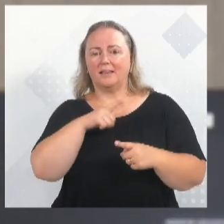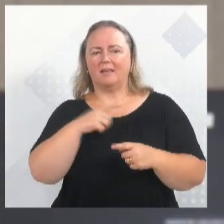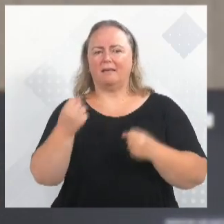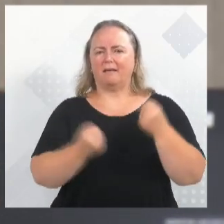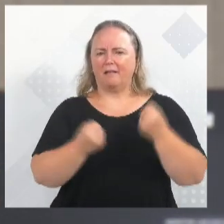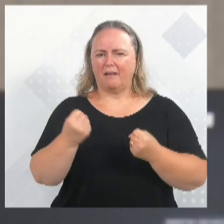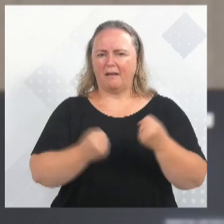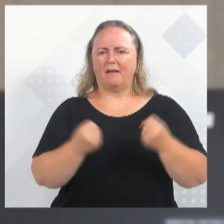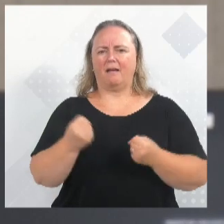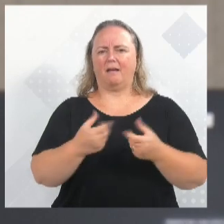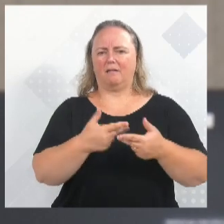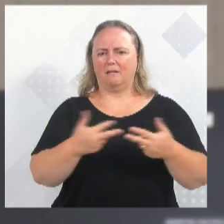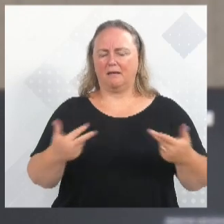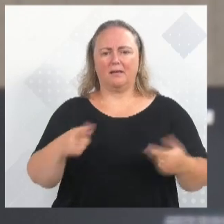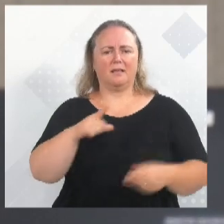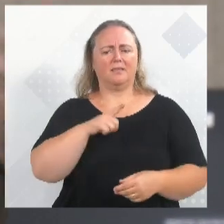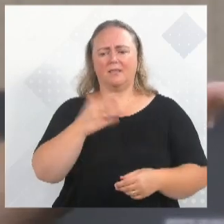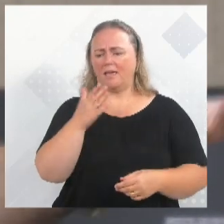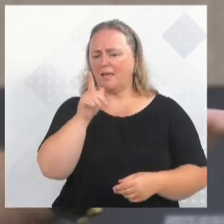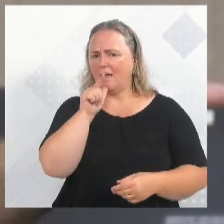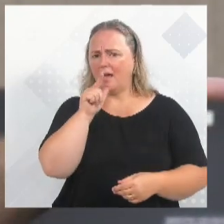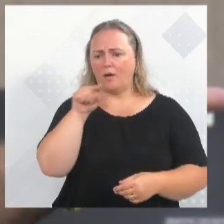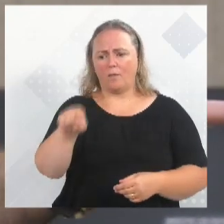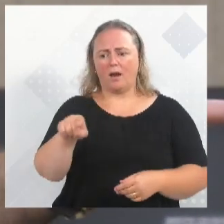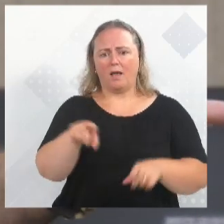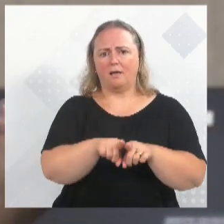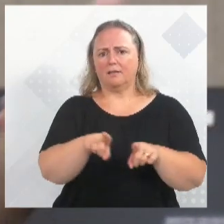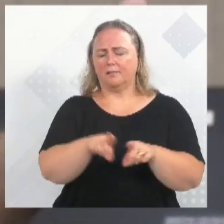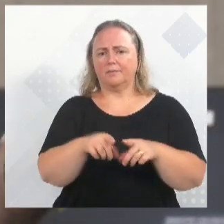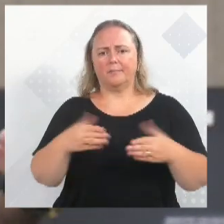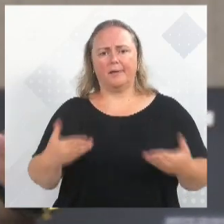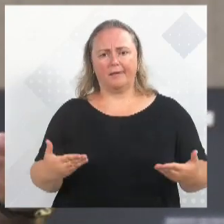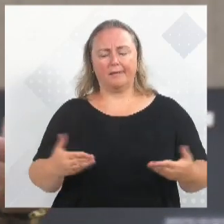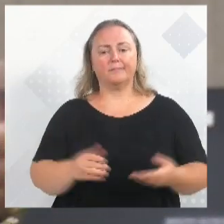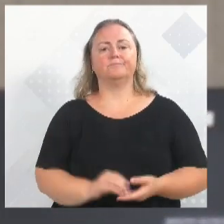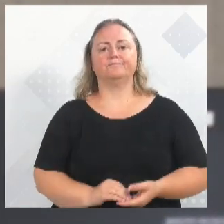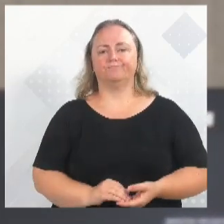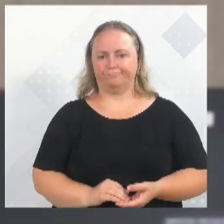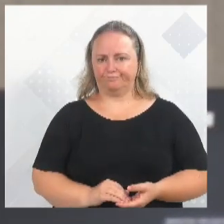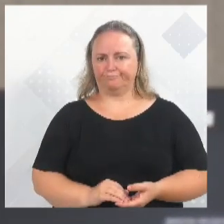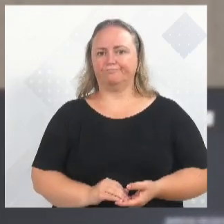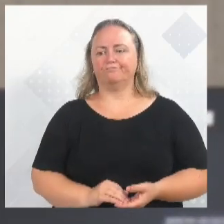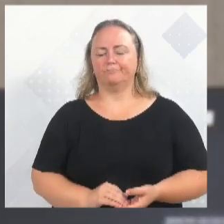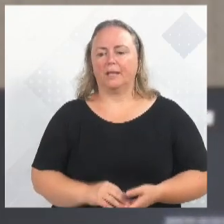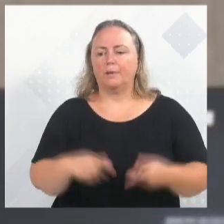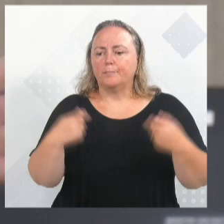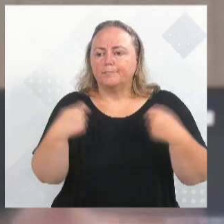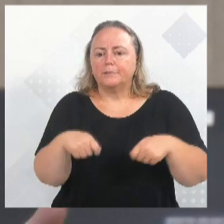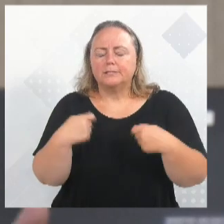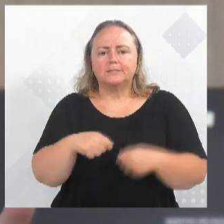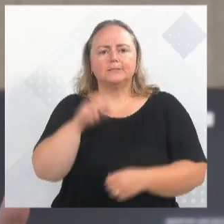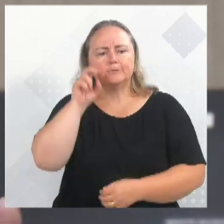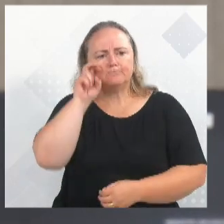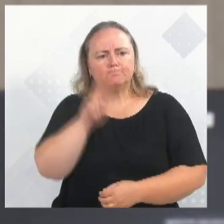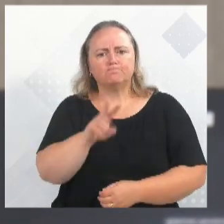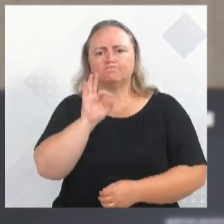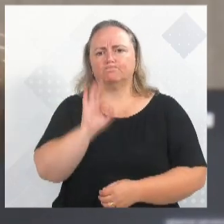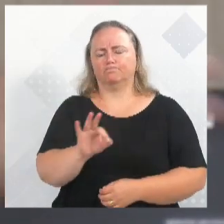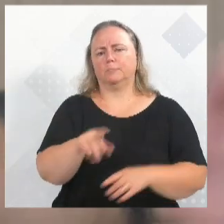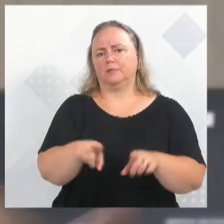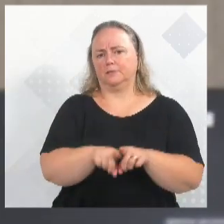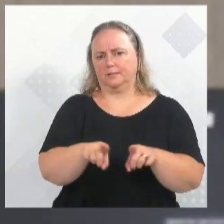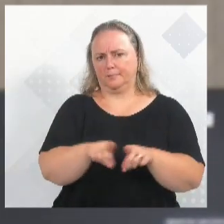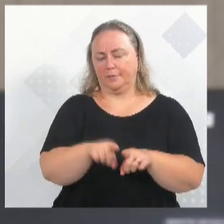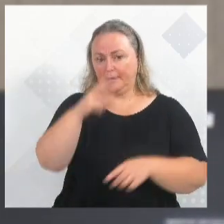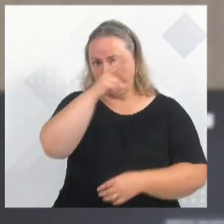também tem água parada lá porque eles fiscalizam né os ferros velhos da cidade então que também tem que olhar lá como onde é que tá isso poder público fazend a sua parte e